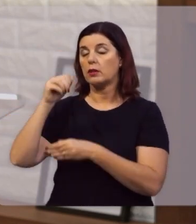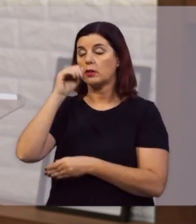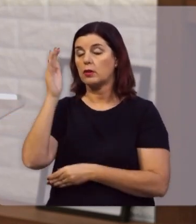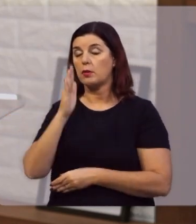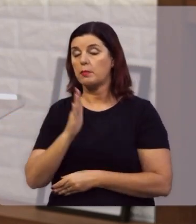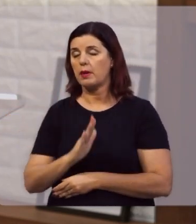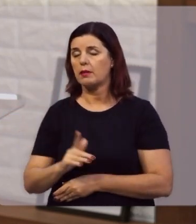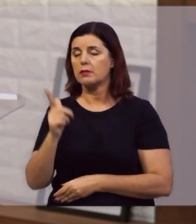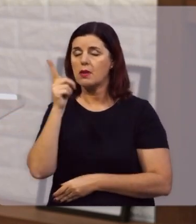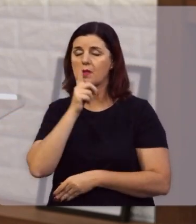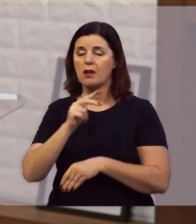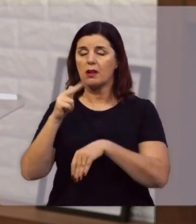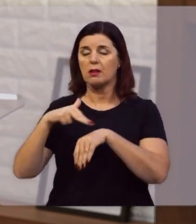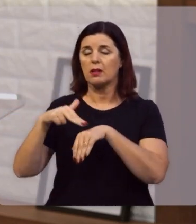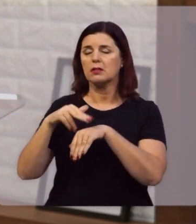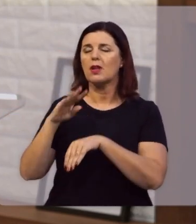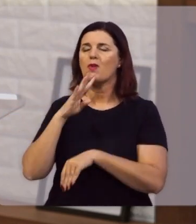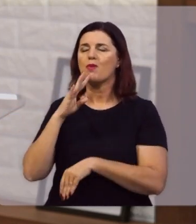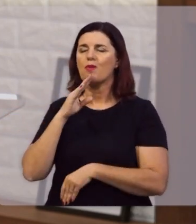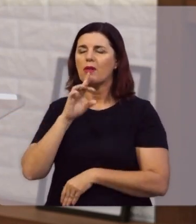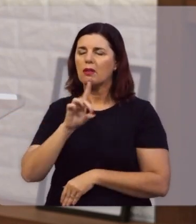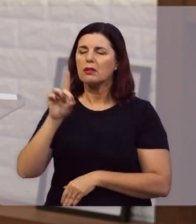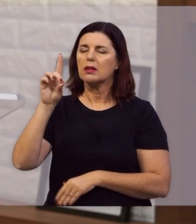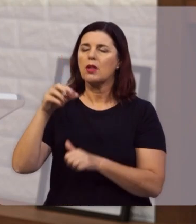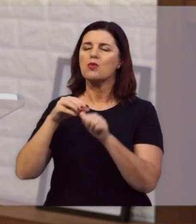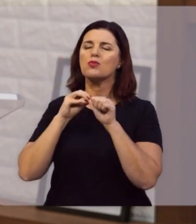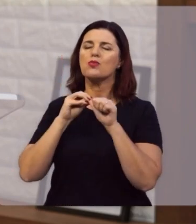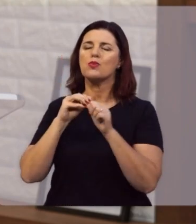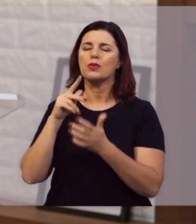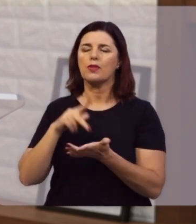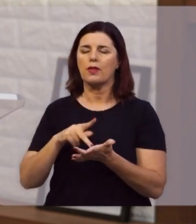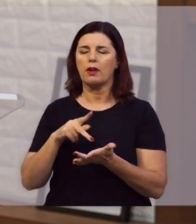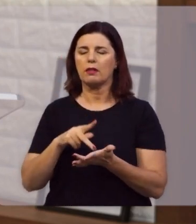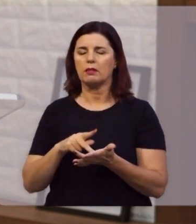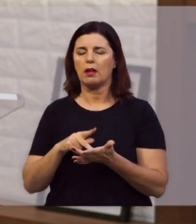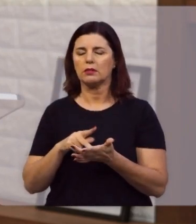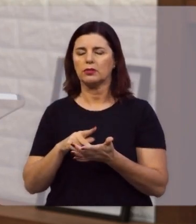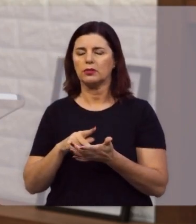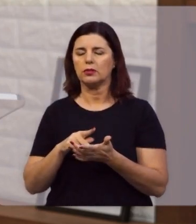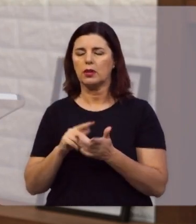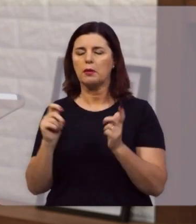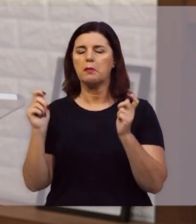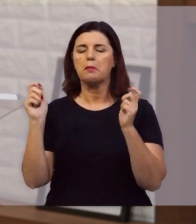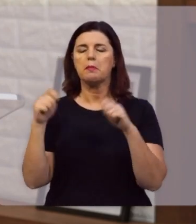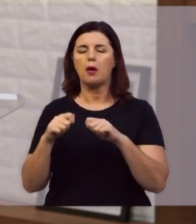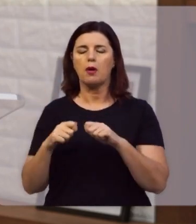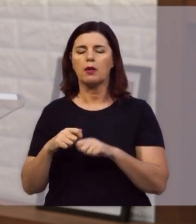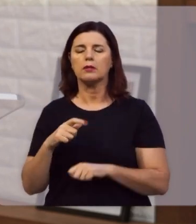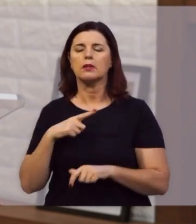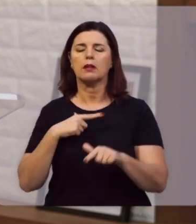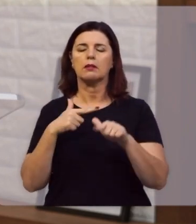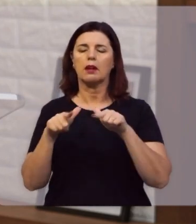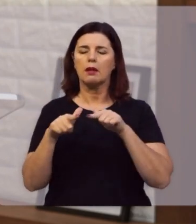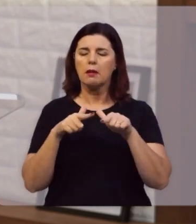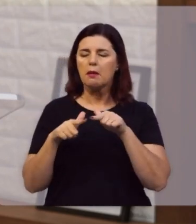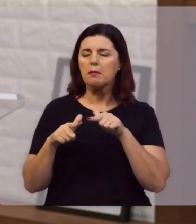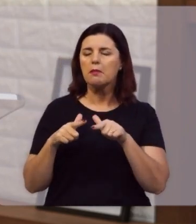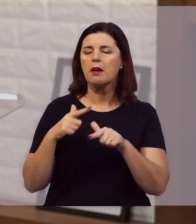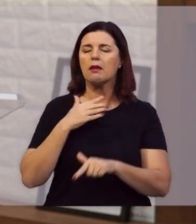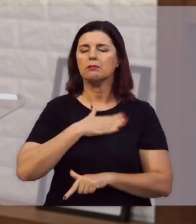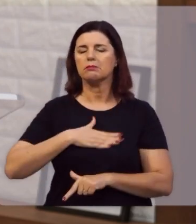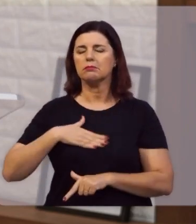Brasil seja uma nação que te reconheça como único Deus vivo e verdadeiro e que possa exercer esse